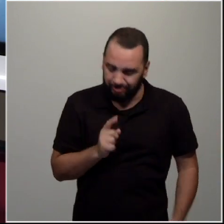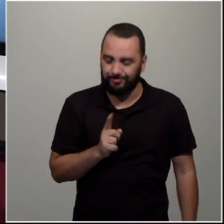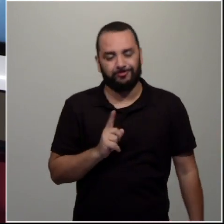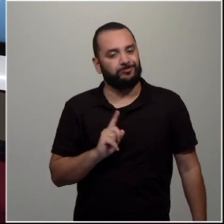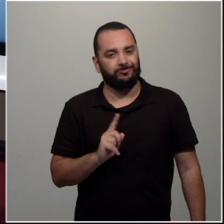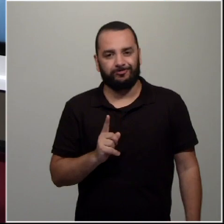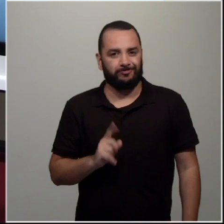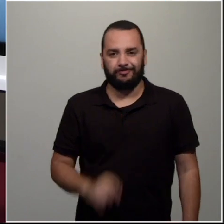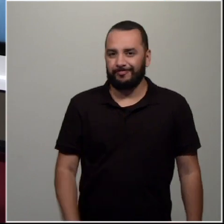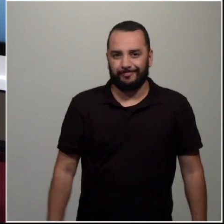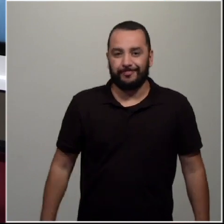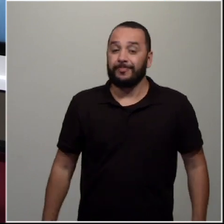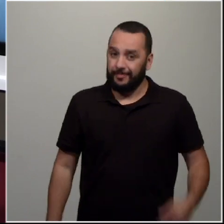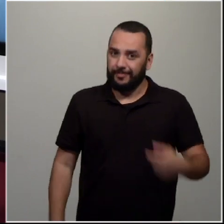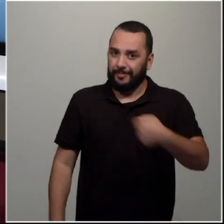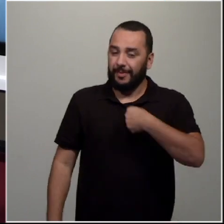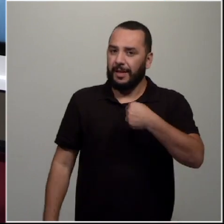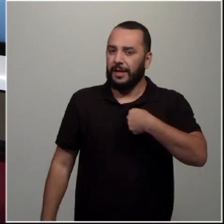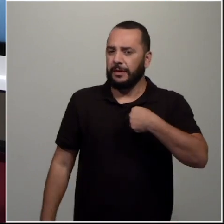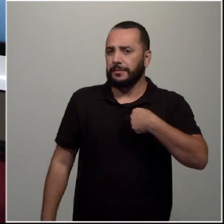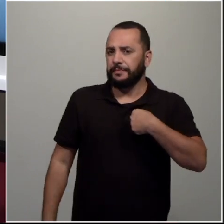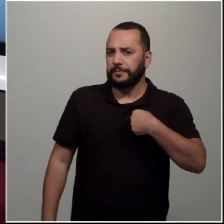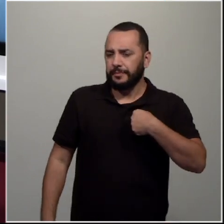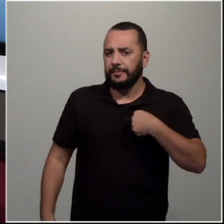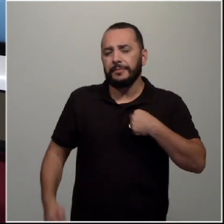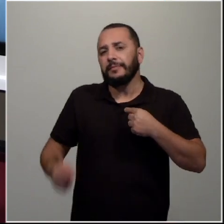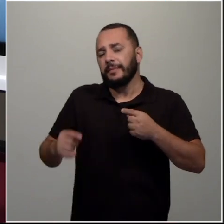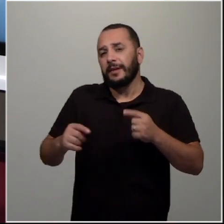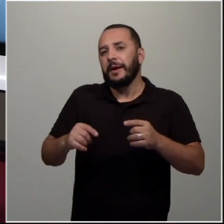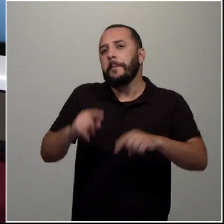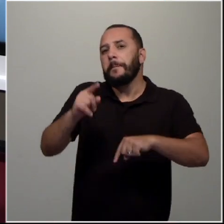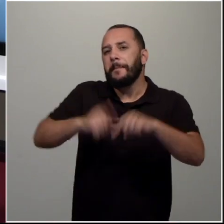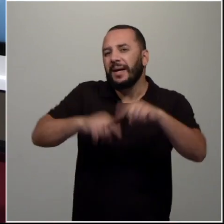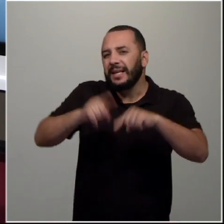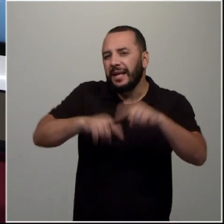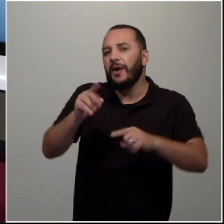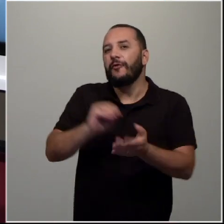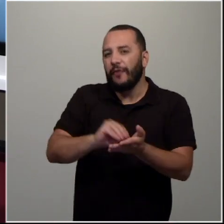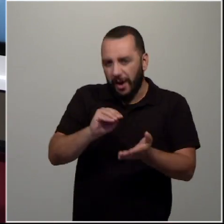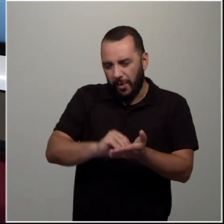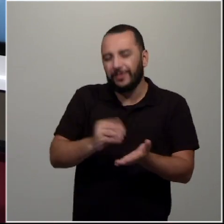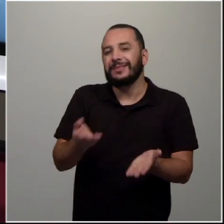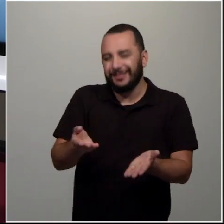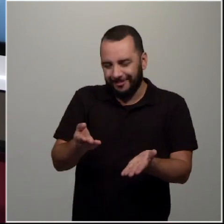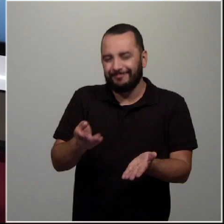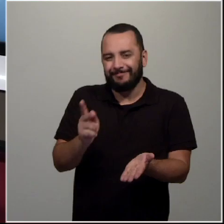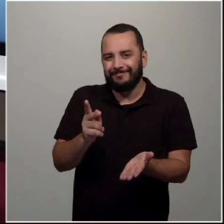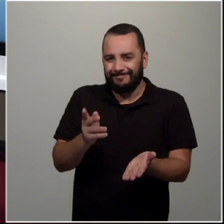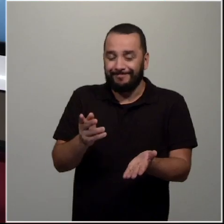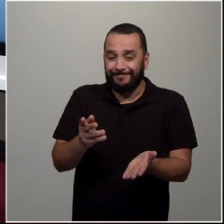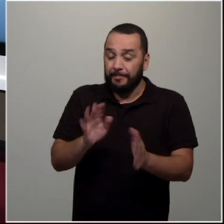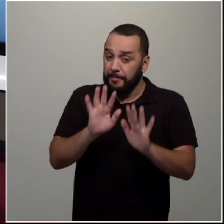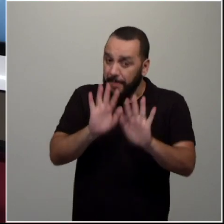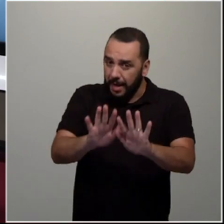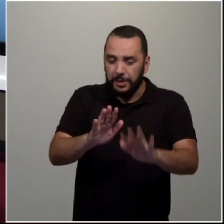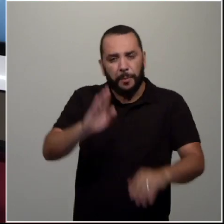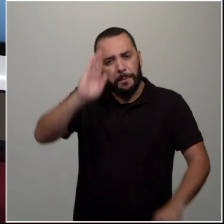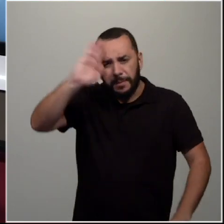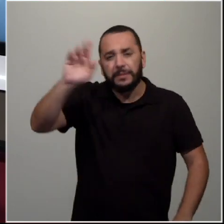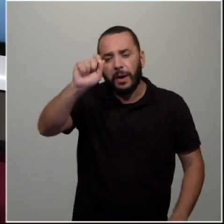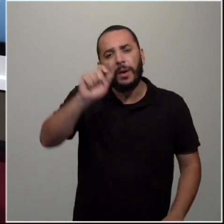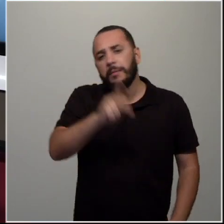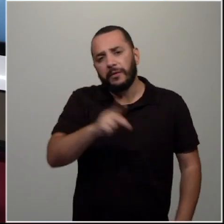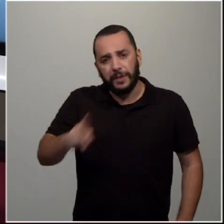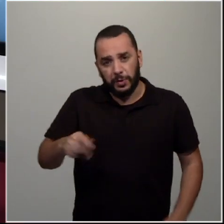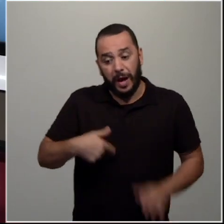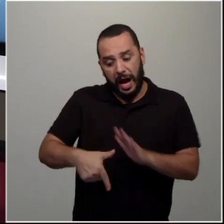e não é eu diria que com com essa falta de material que ainda existe é o importante aqui é o professor realmente